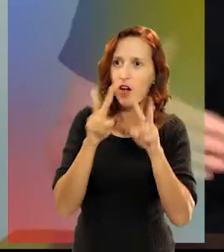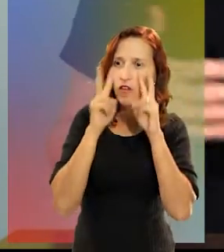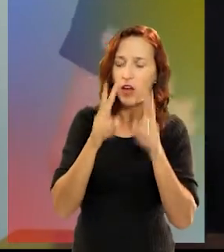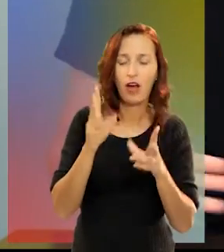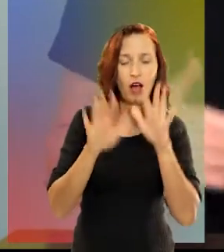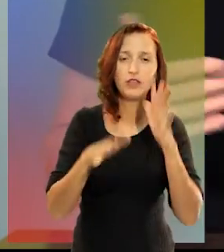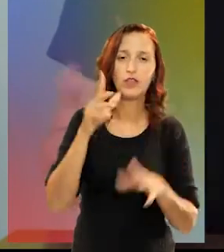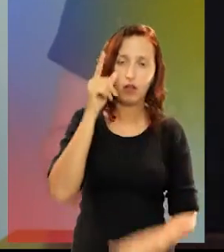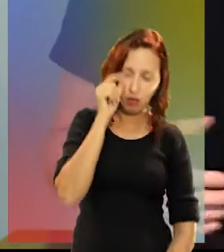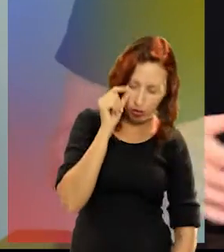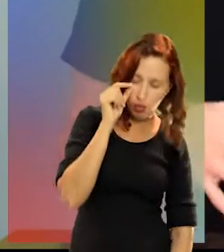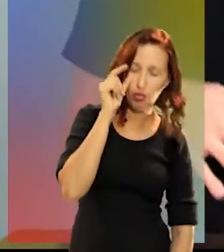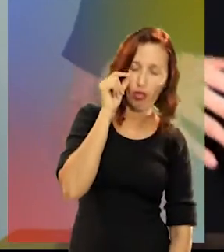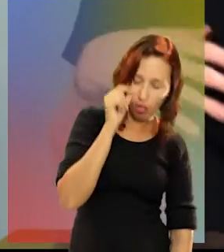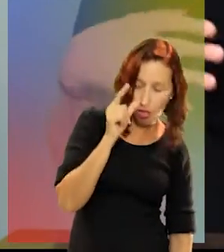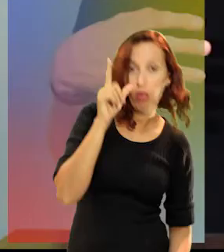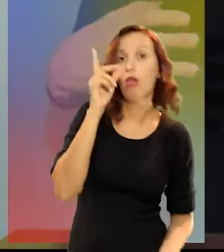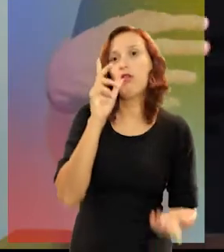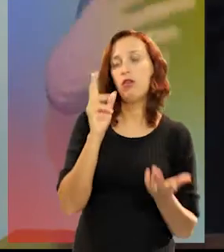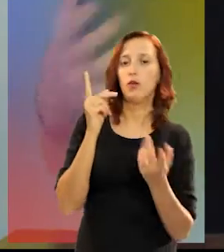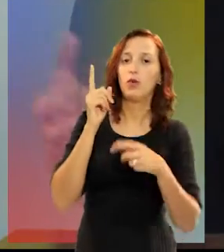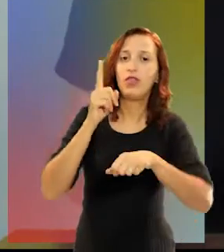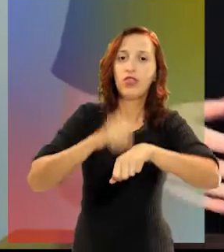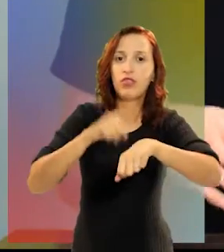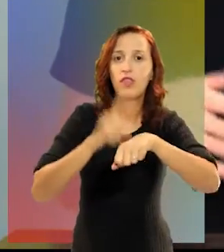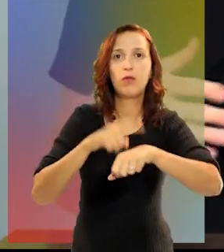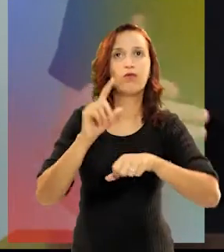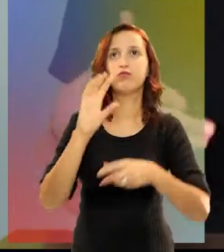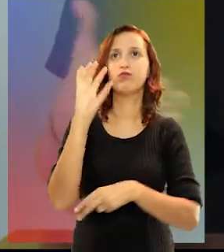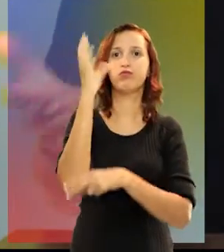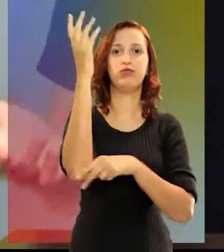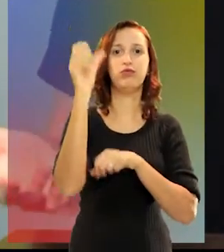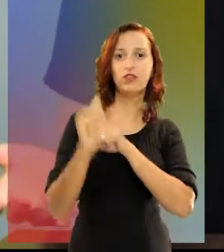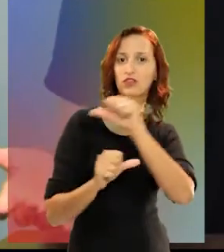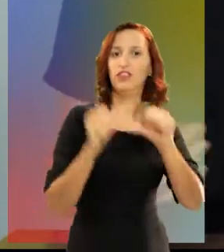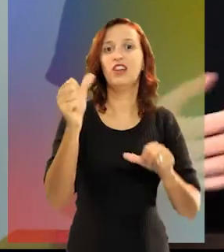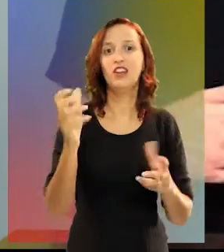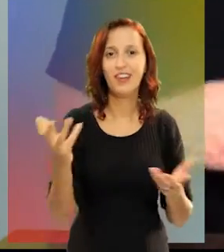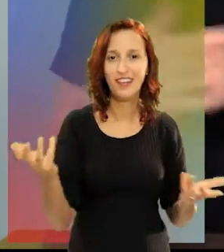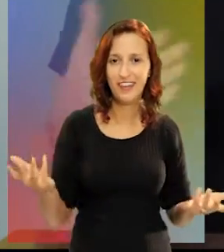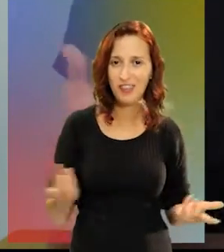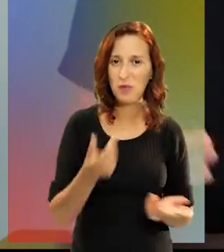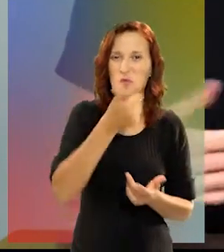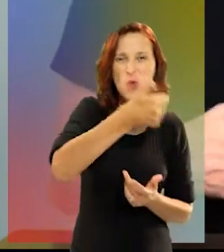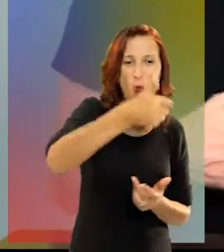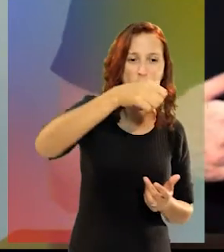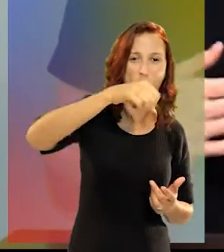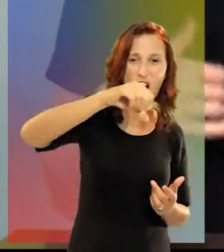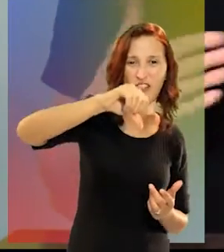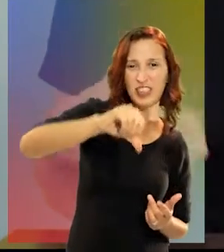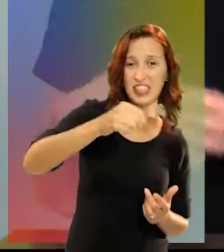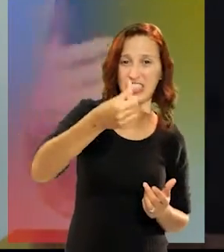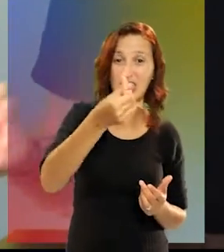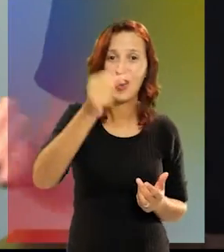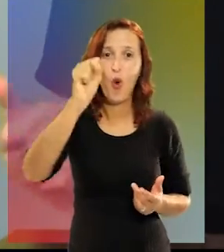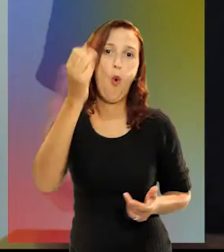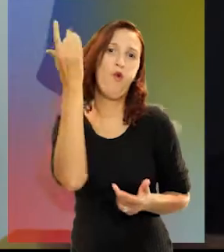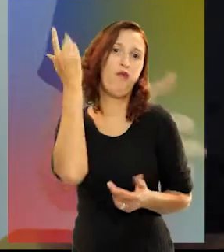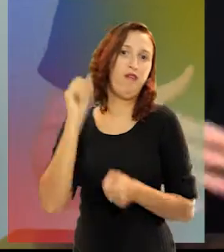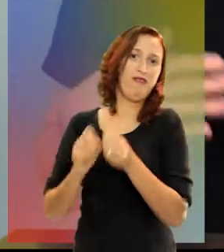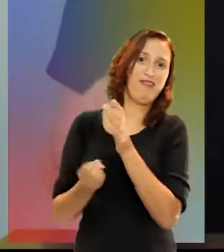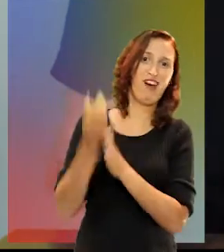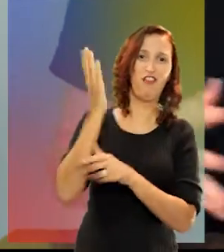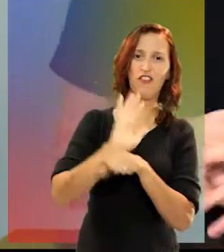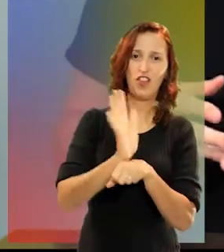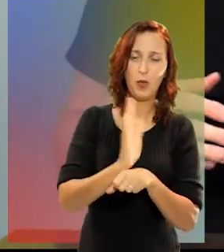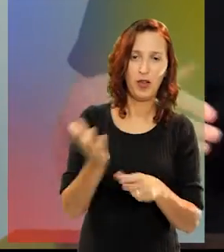vezes e dormir no meio várias vezes, porque ele tem um tempo diferente. Ele foi feito em 68. Então, assim, 1968 era outra parada, sabe?